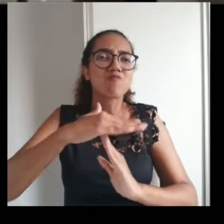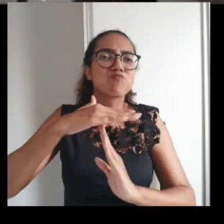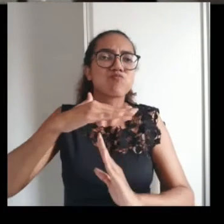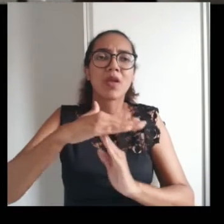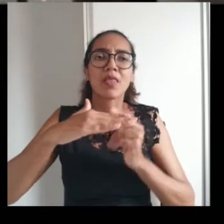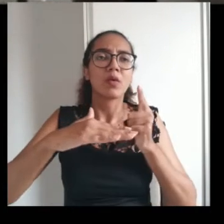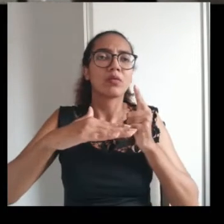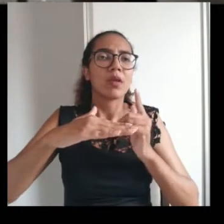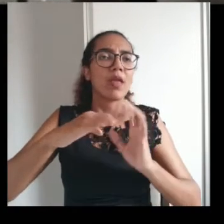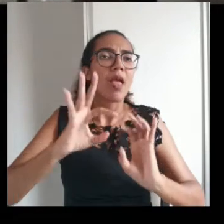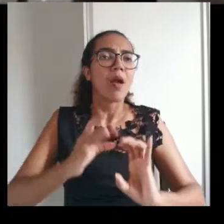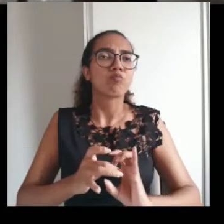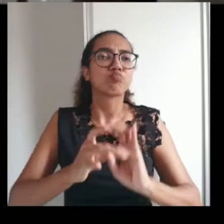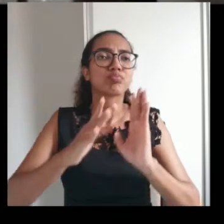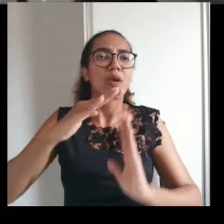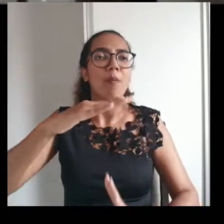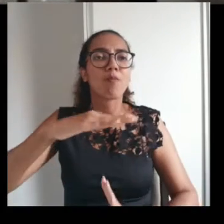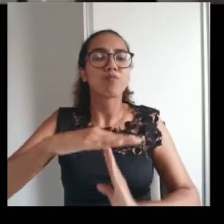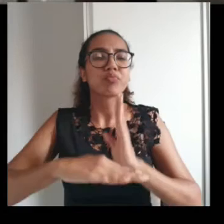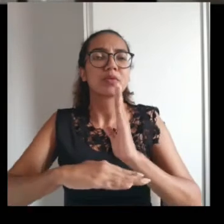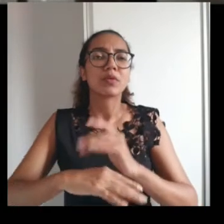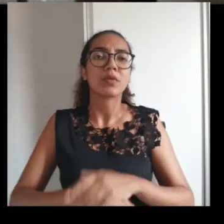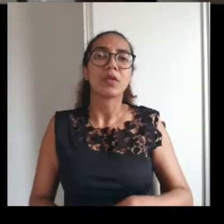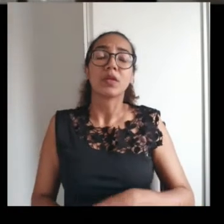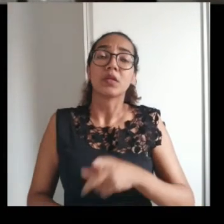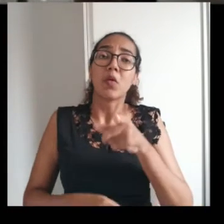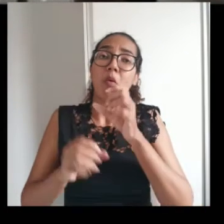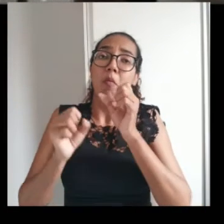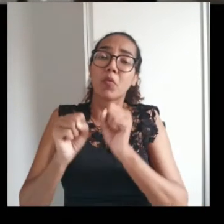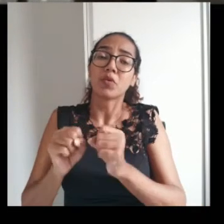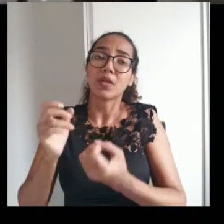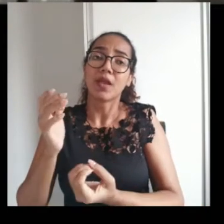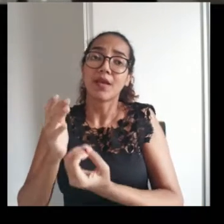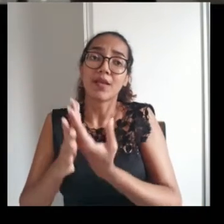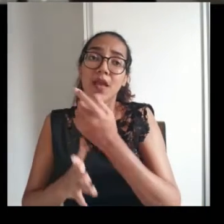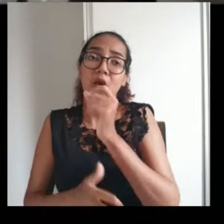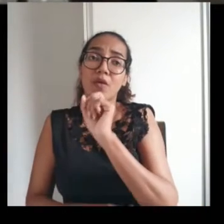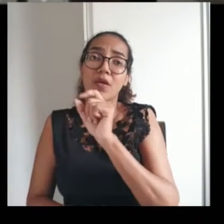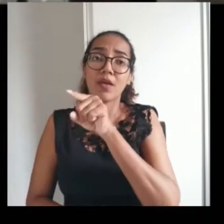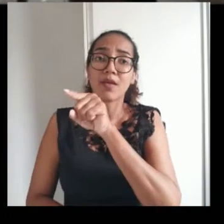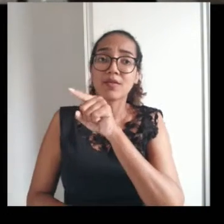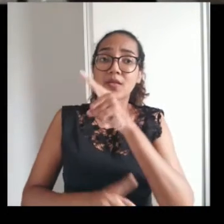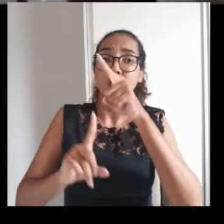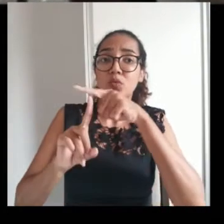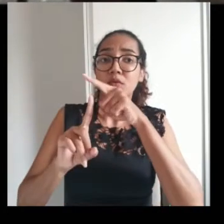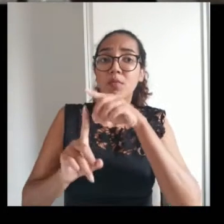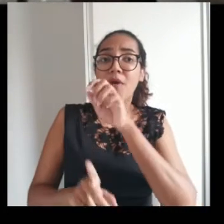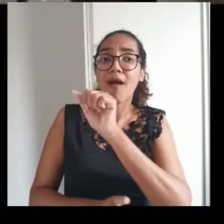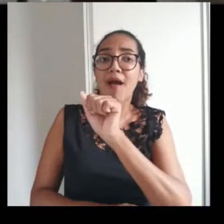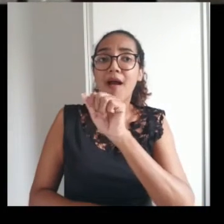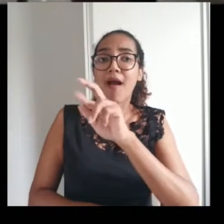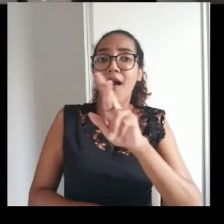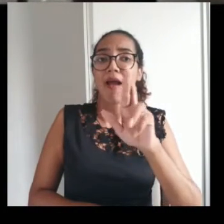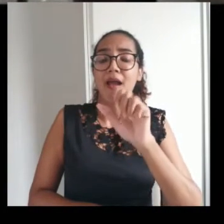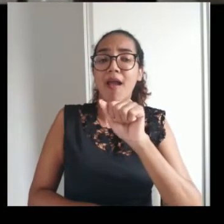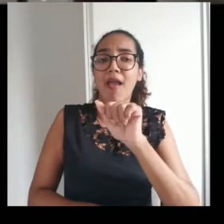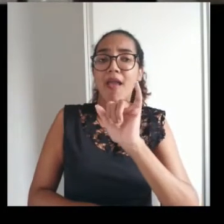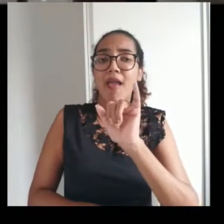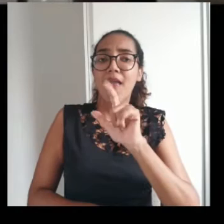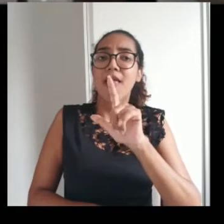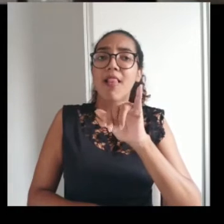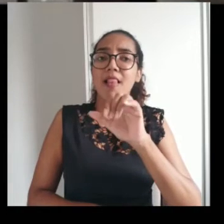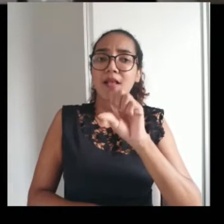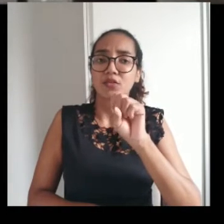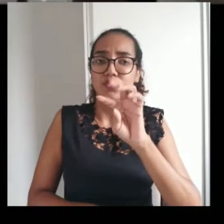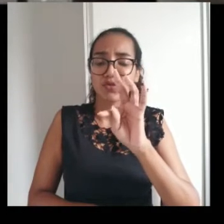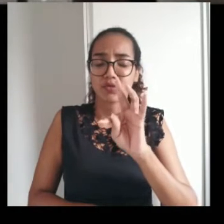sendo do tipo array de conta, eu poderia muito bem ter declarado ele como sendo do tipo array list. A gente tem uma aula sobre isso aqui, tá?